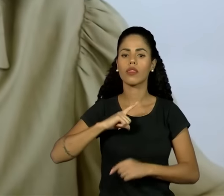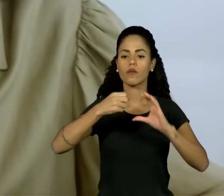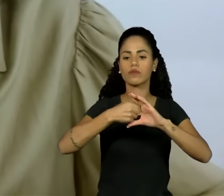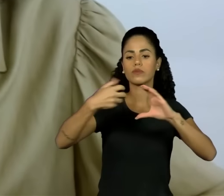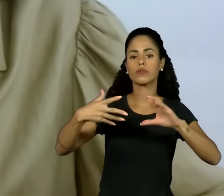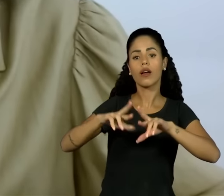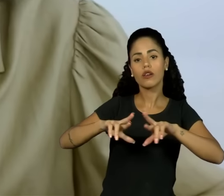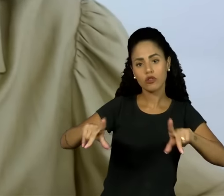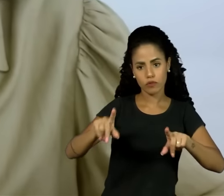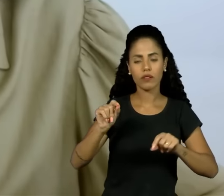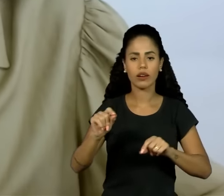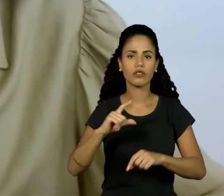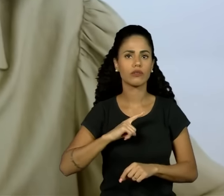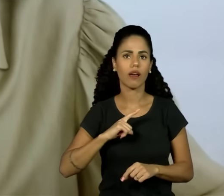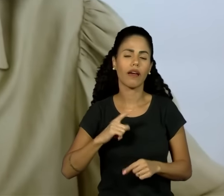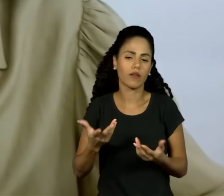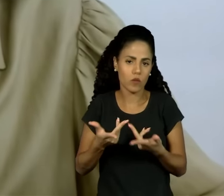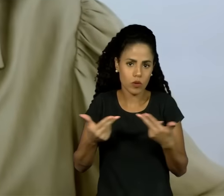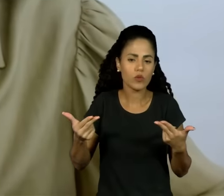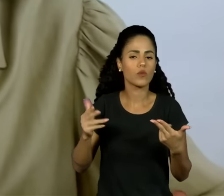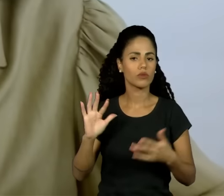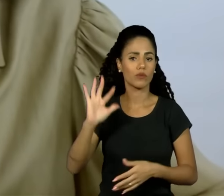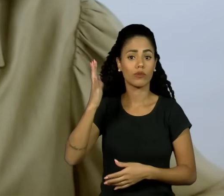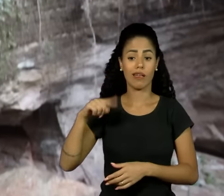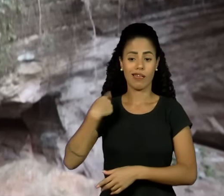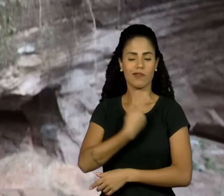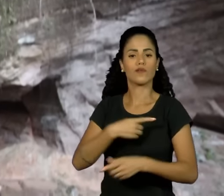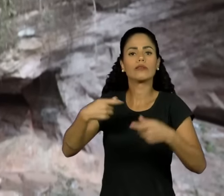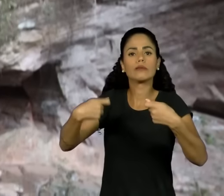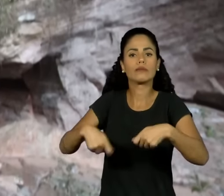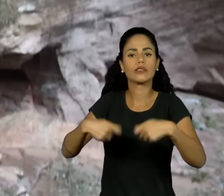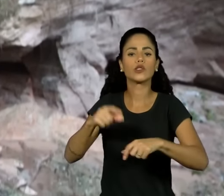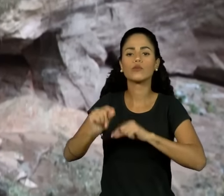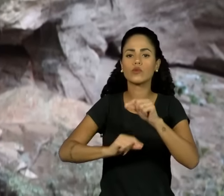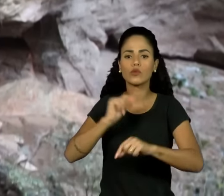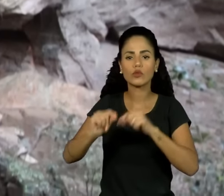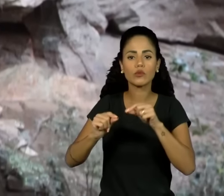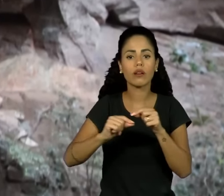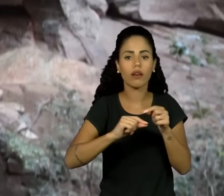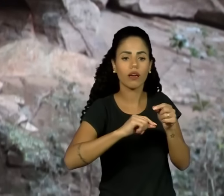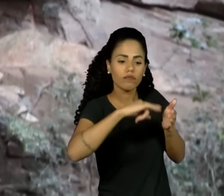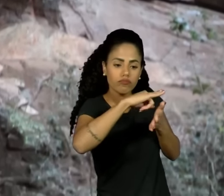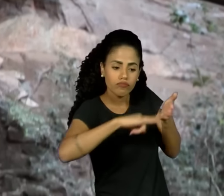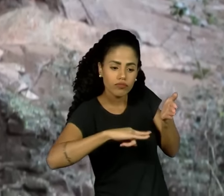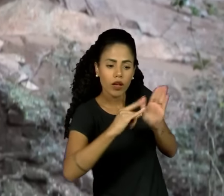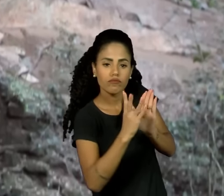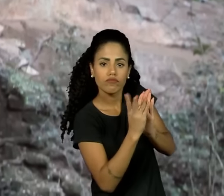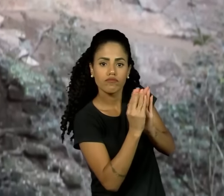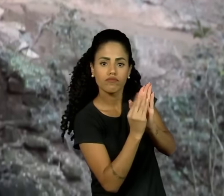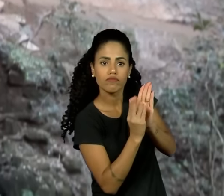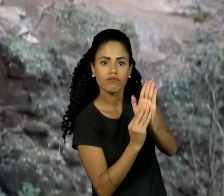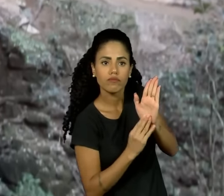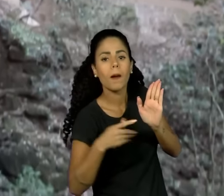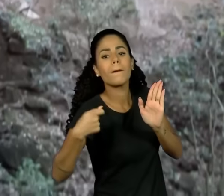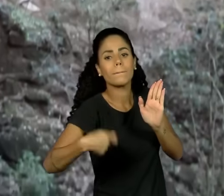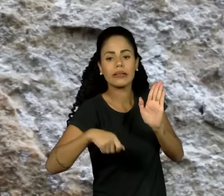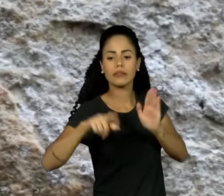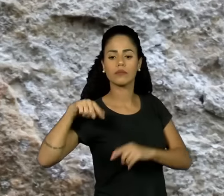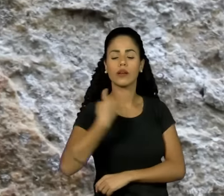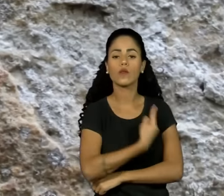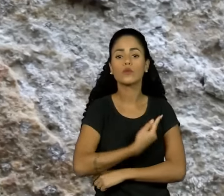estão bem degradados, tá? Então a gente precisa documentar esses sítios em alta resolução para que a gente